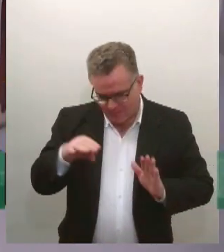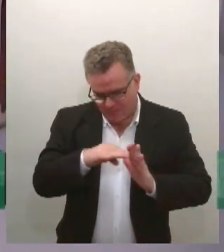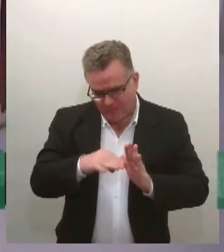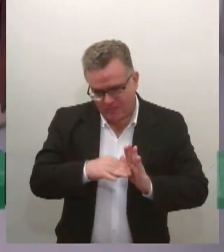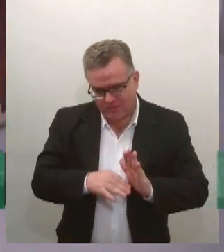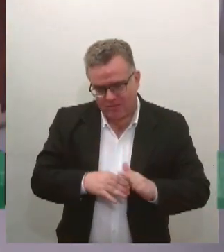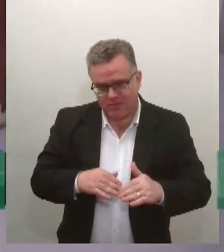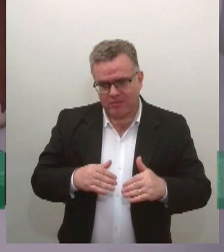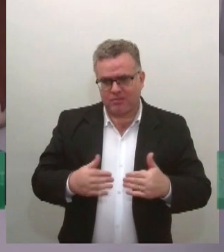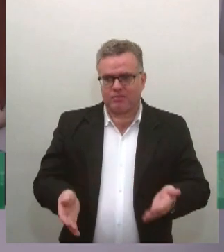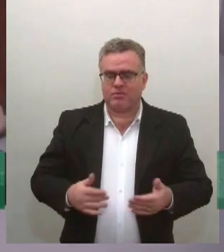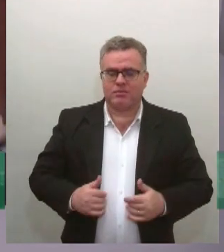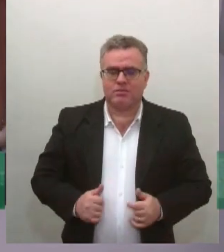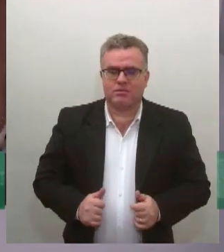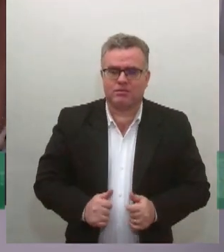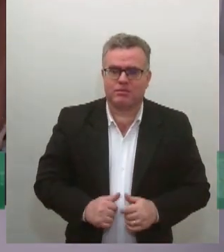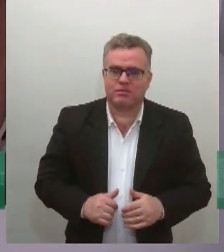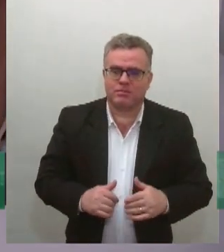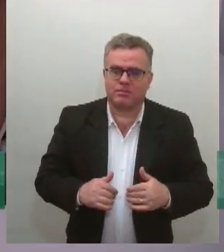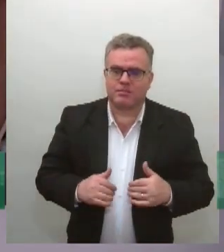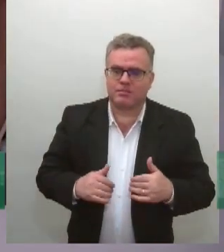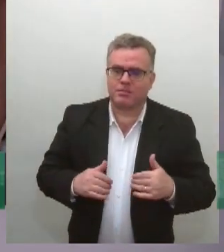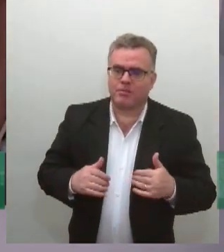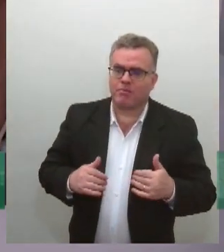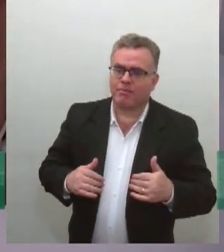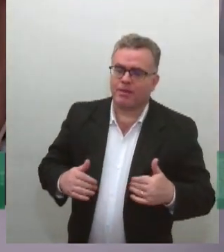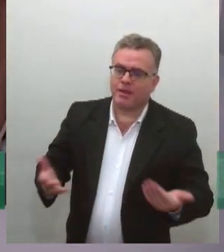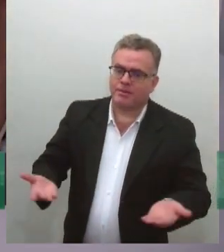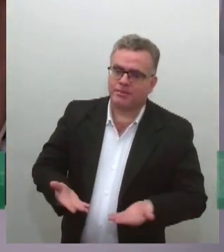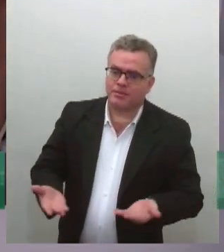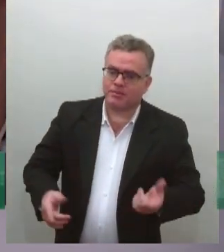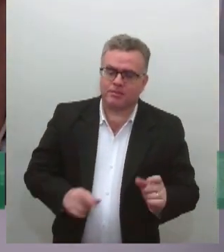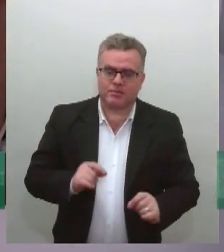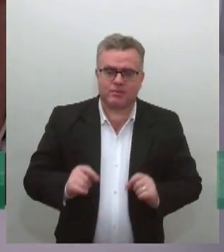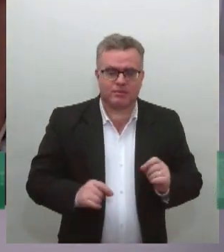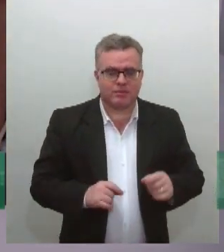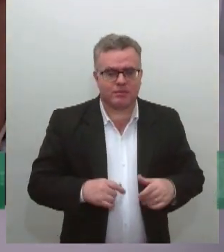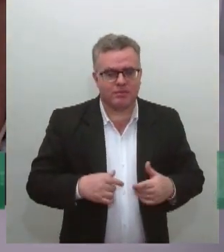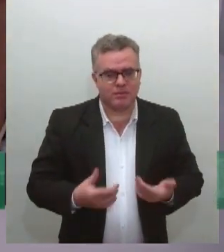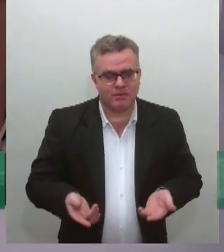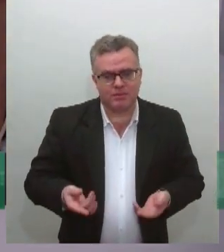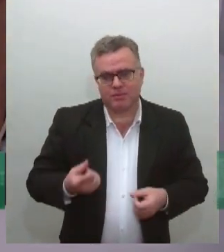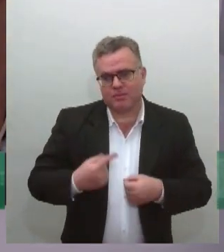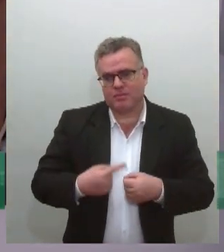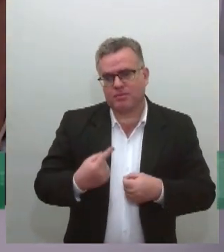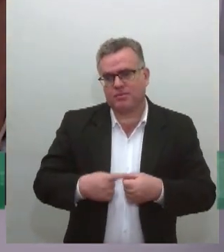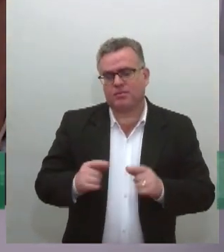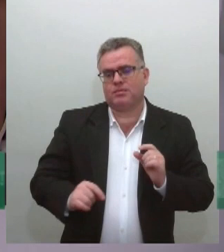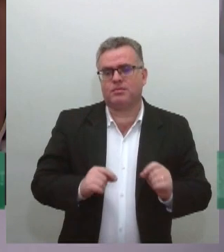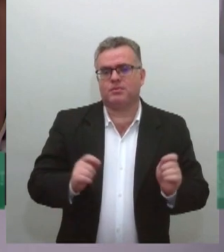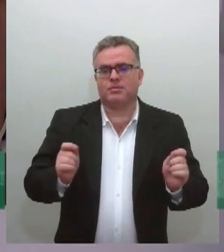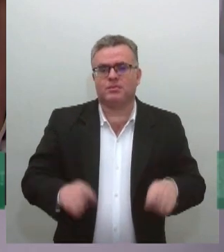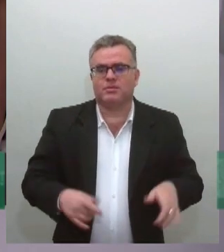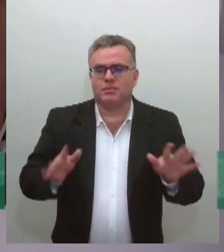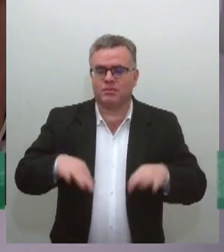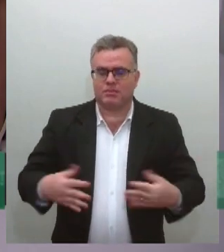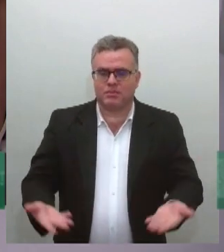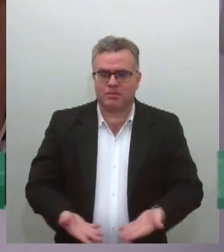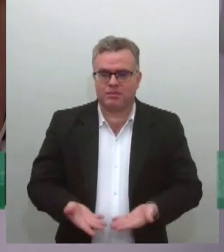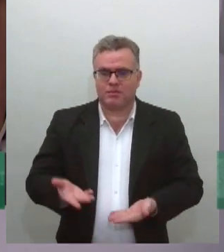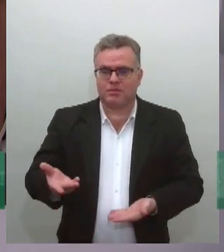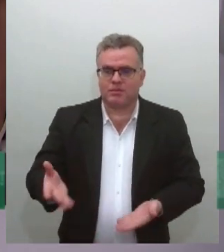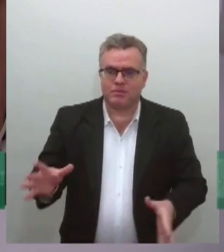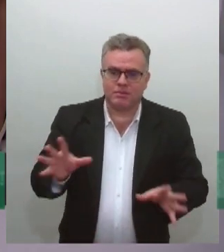Tiane, queria deixar aí agora alguns minutinhos, né, um, dois minutinhos para a gente poder finalizar, que você fizesse aí suas considerações